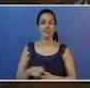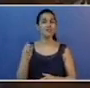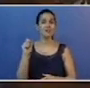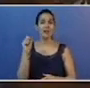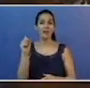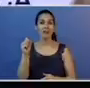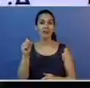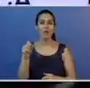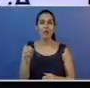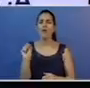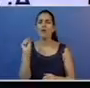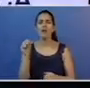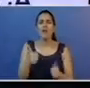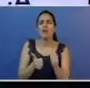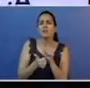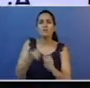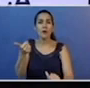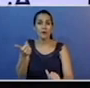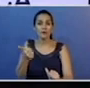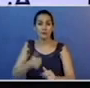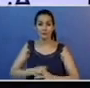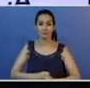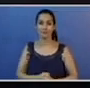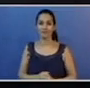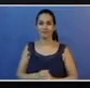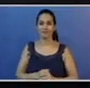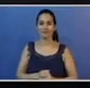as categorias dos esportes.